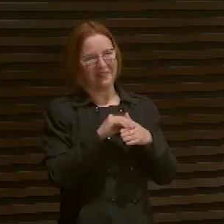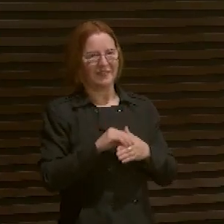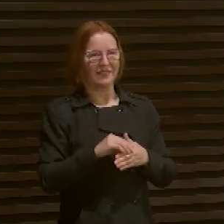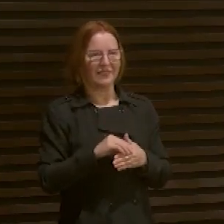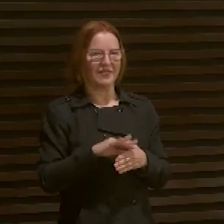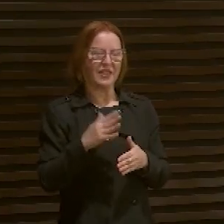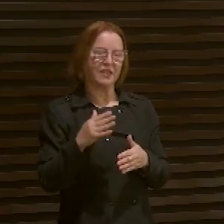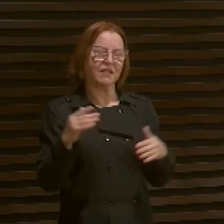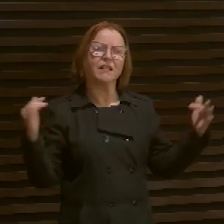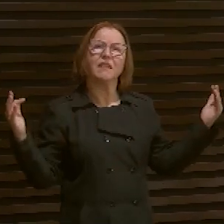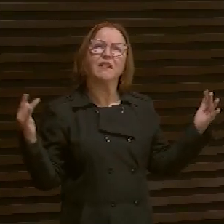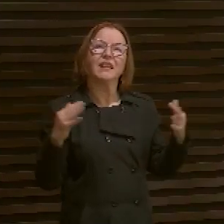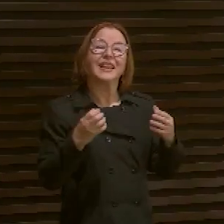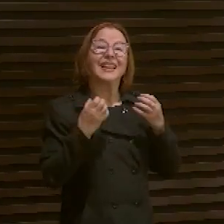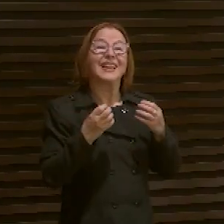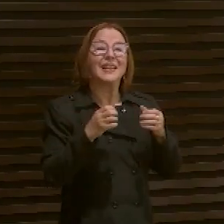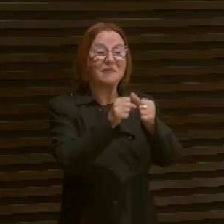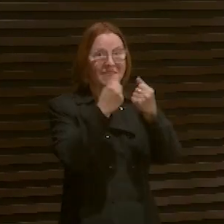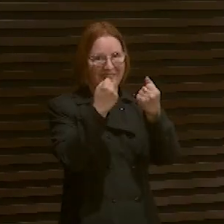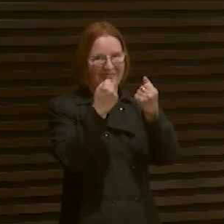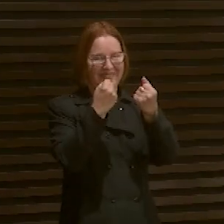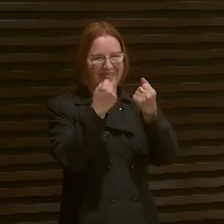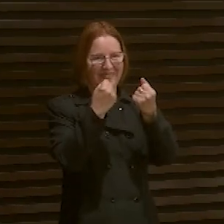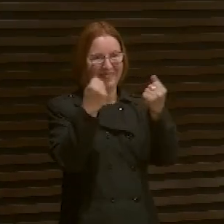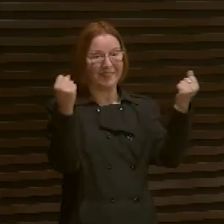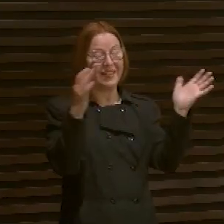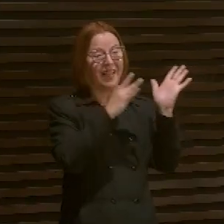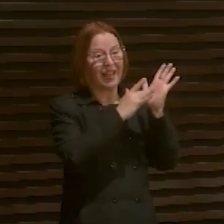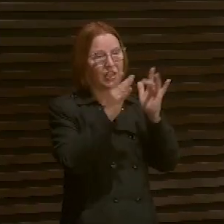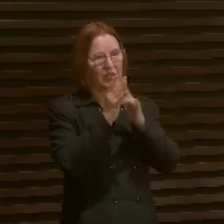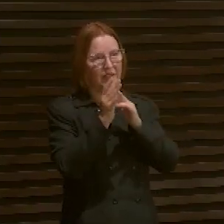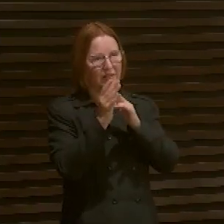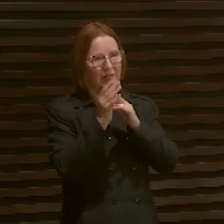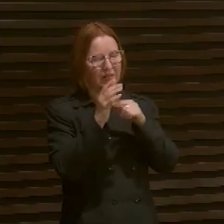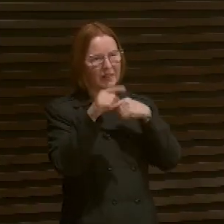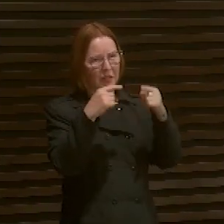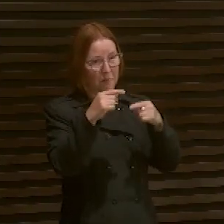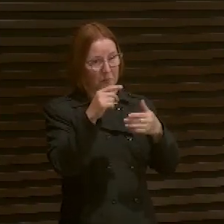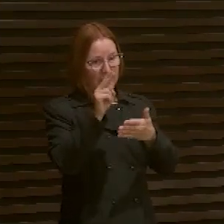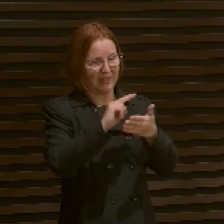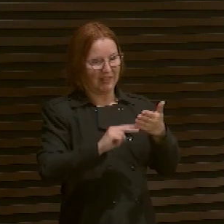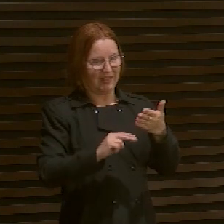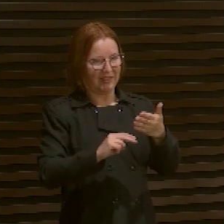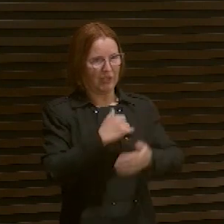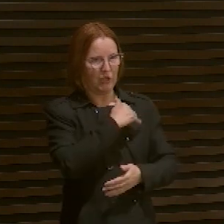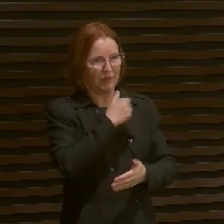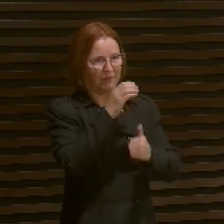Então eles chegam para Jesus, nós queremos pão. E aí Jesus, depois você leia na sua casa, João capítulo